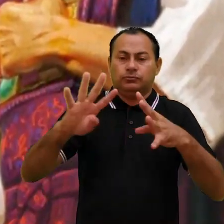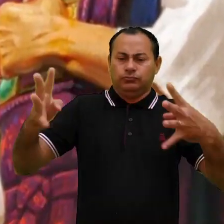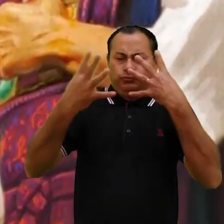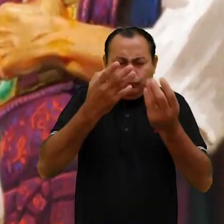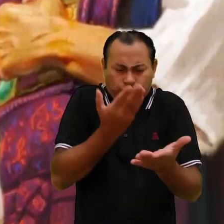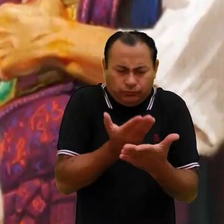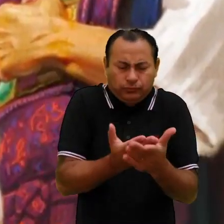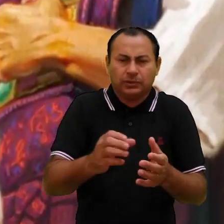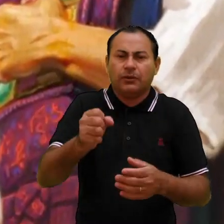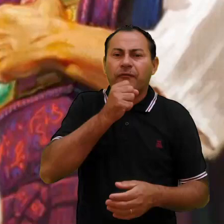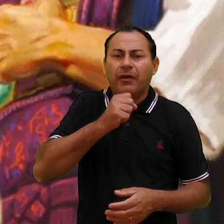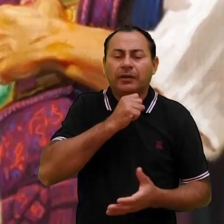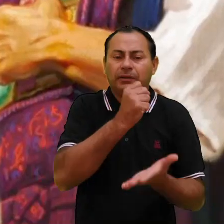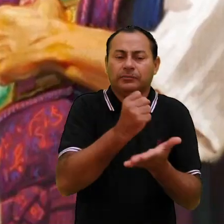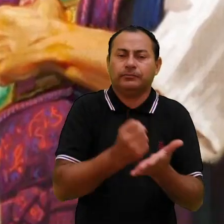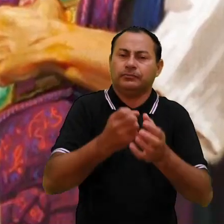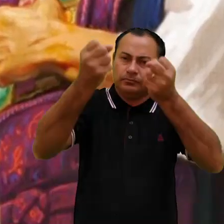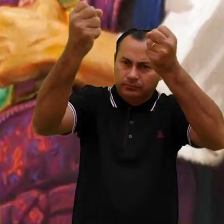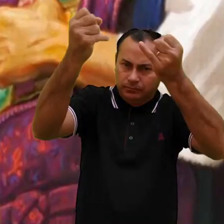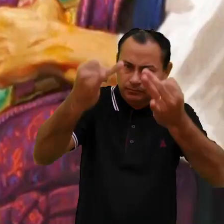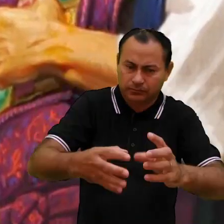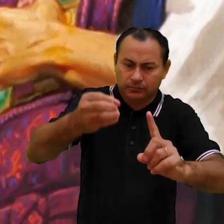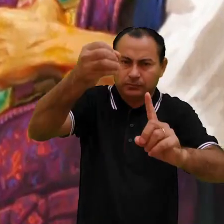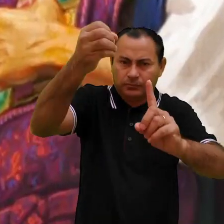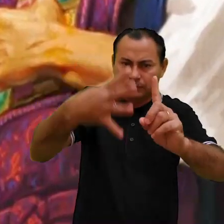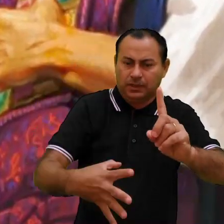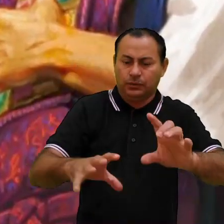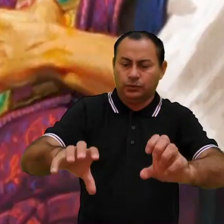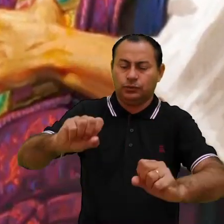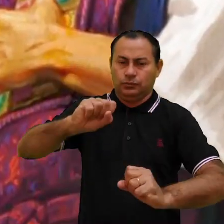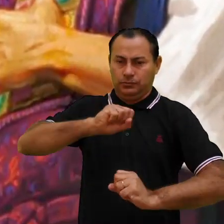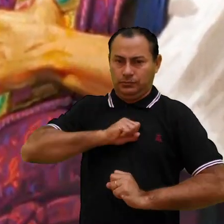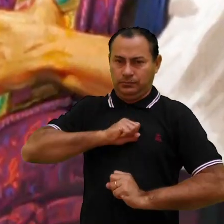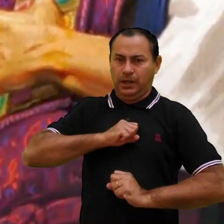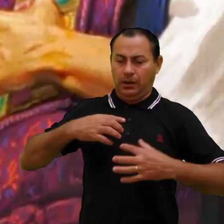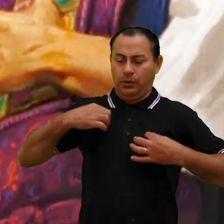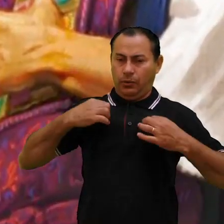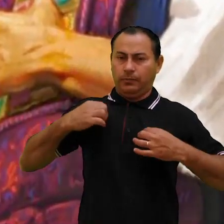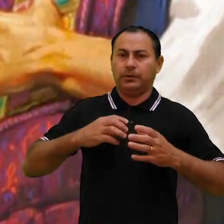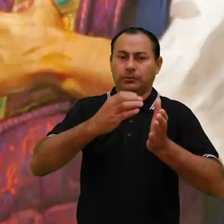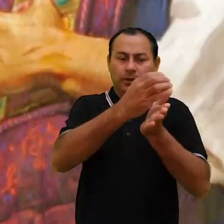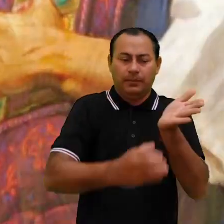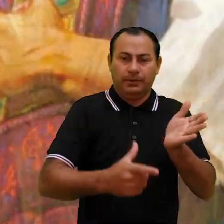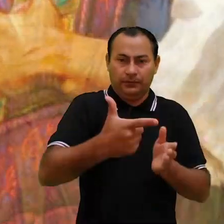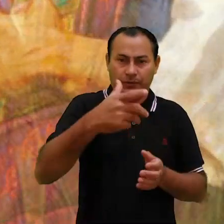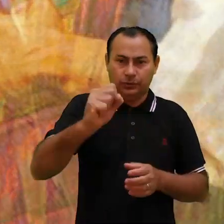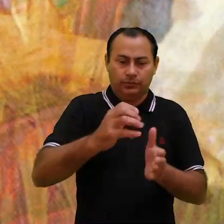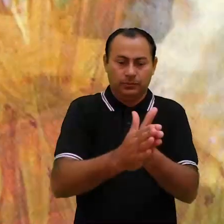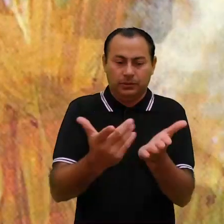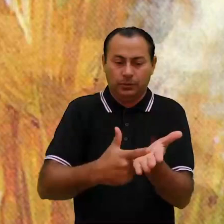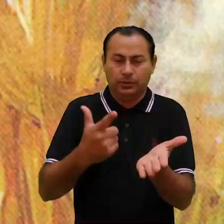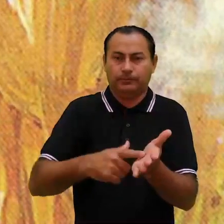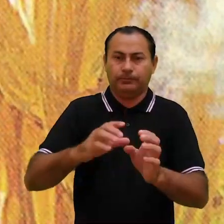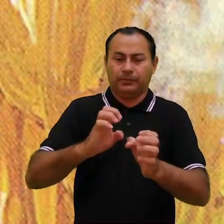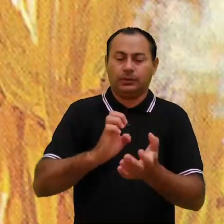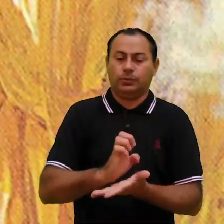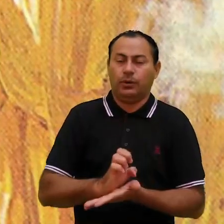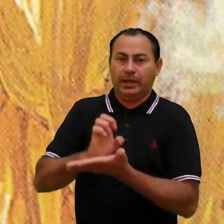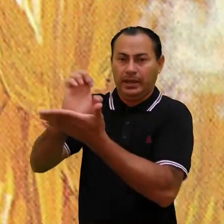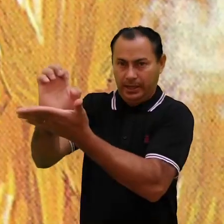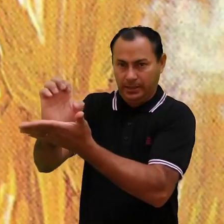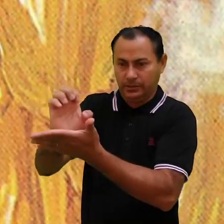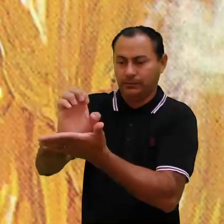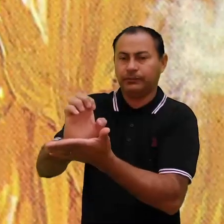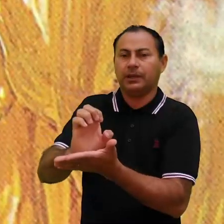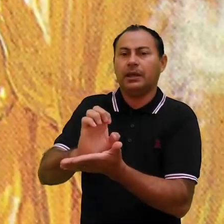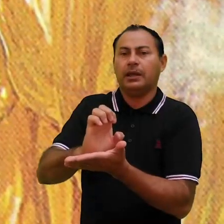Testamento, você se lembraria da descrição das vestimentas do sumo sacerdote. Isso no capítulo 28 do livro de Êxodo, usadas